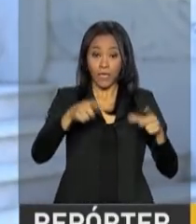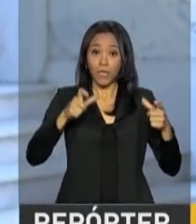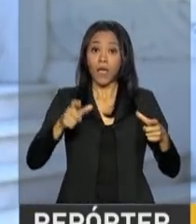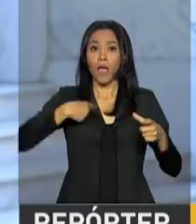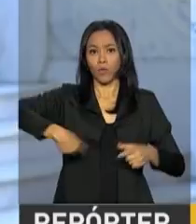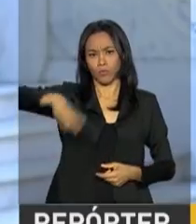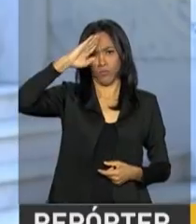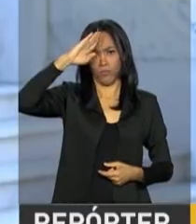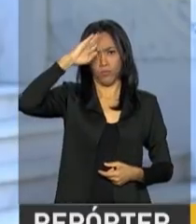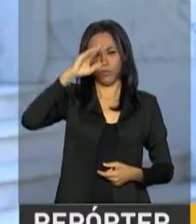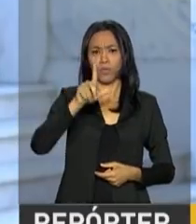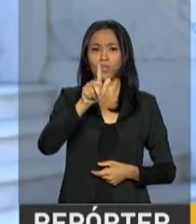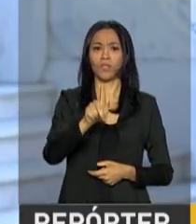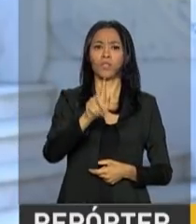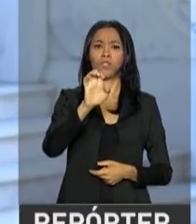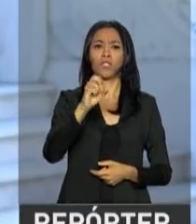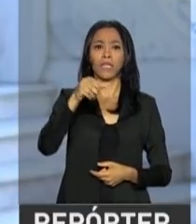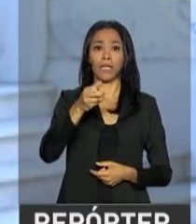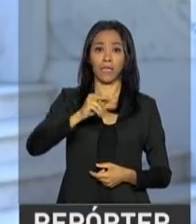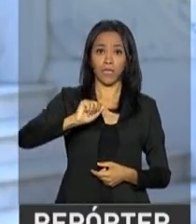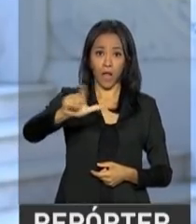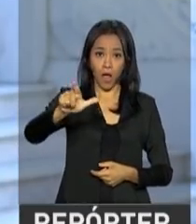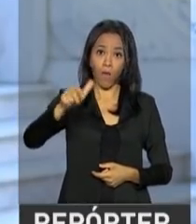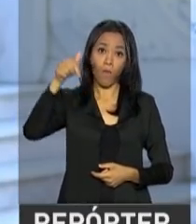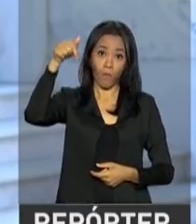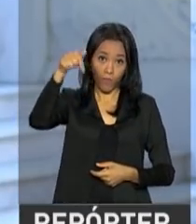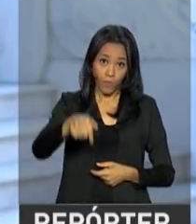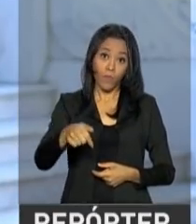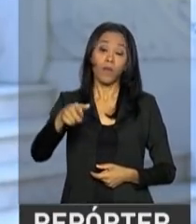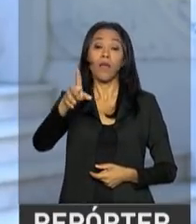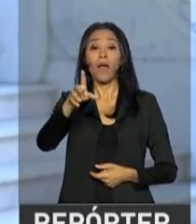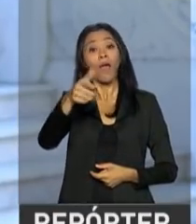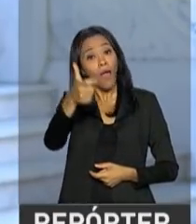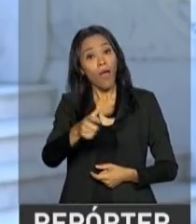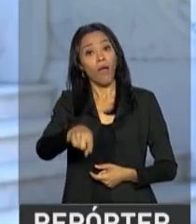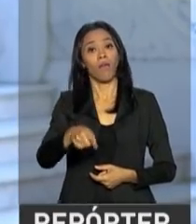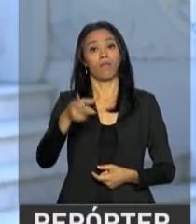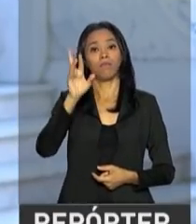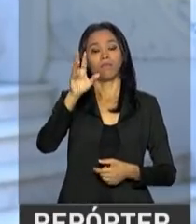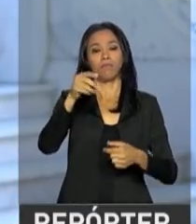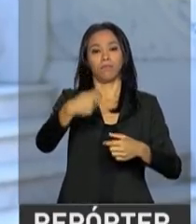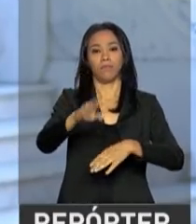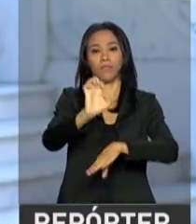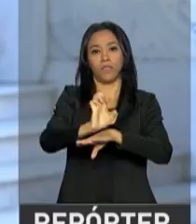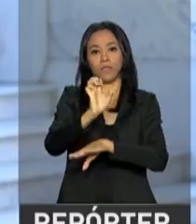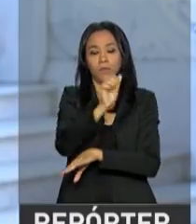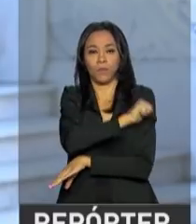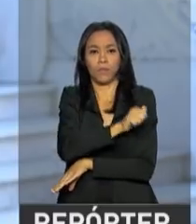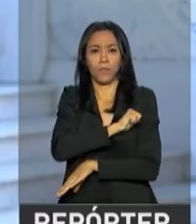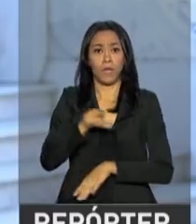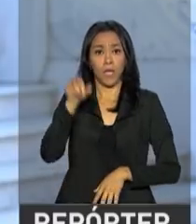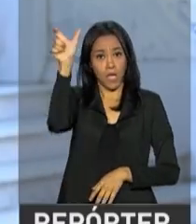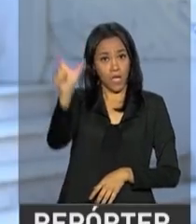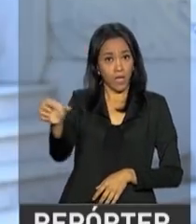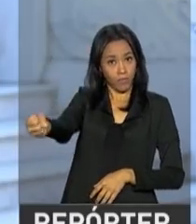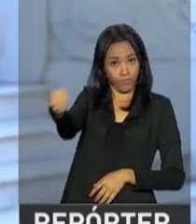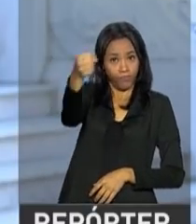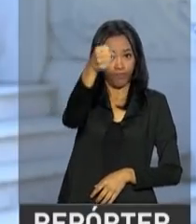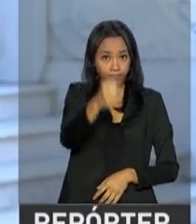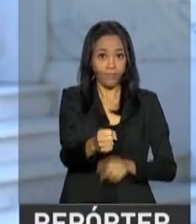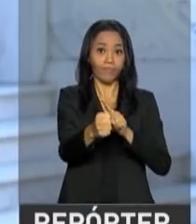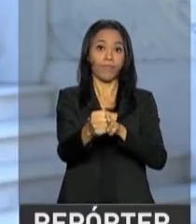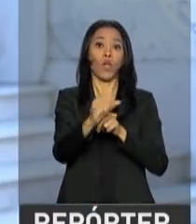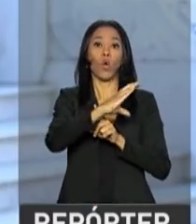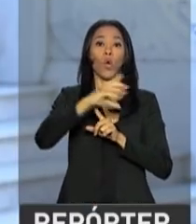walter braga neto que chefia o comando militar do leste sediado aqui no rio de janeiro o general foi coordenador-geral de